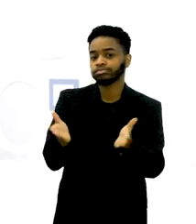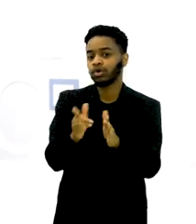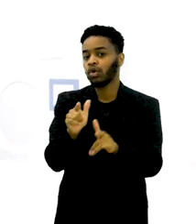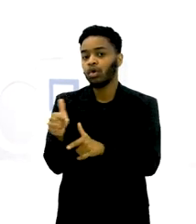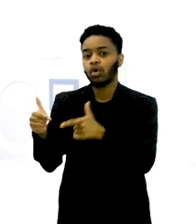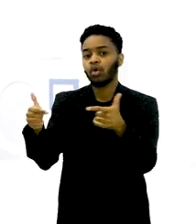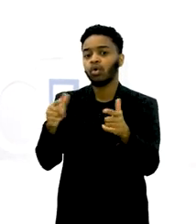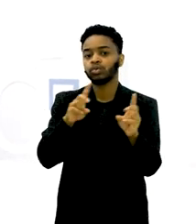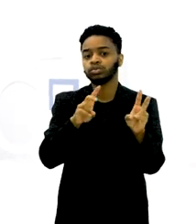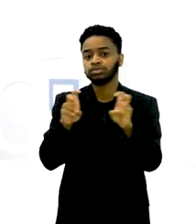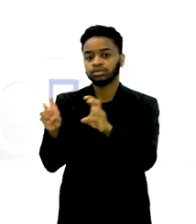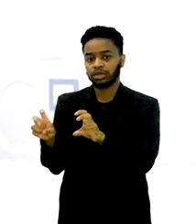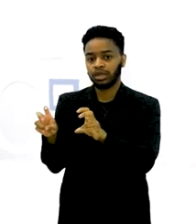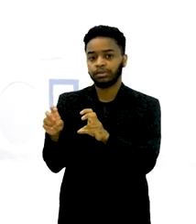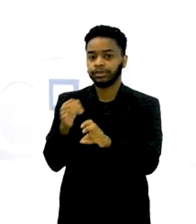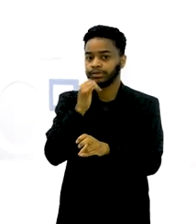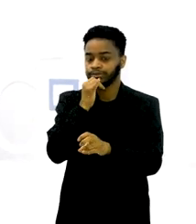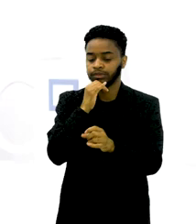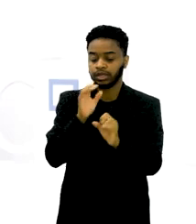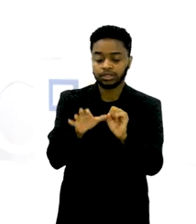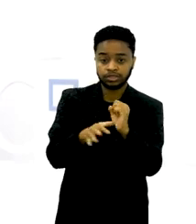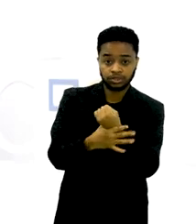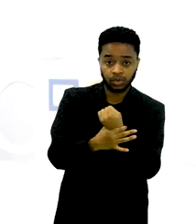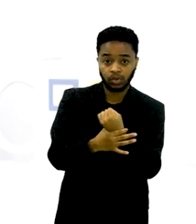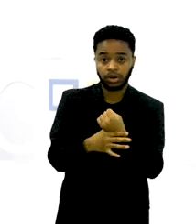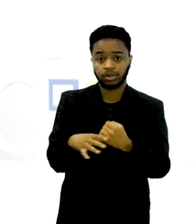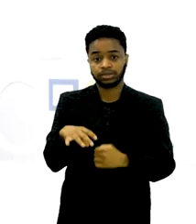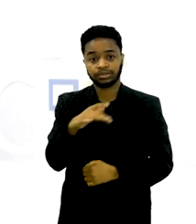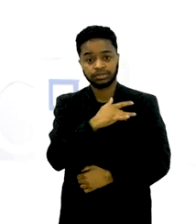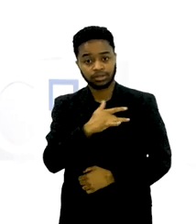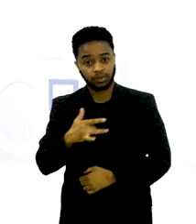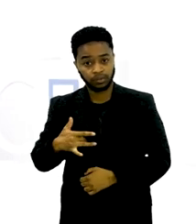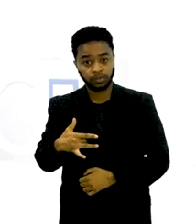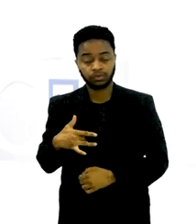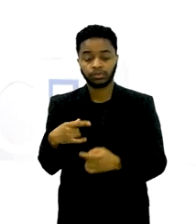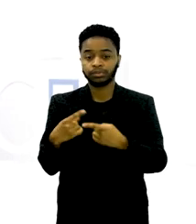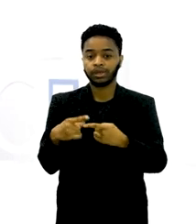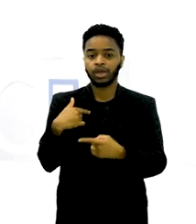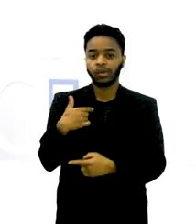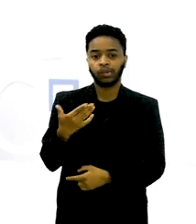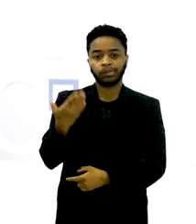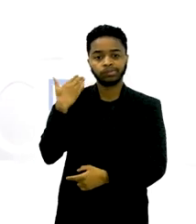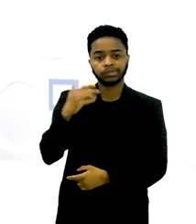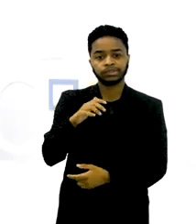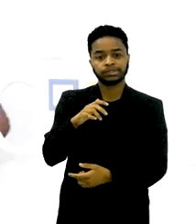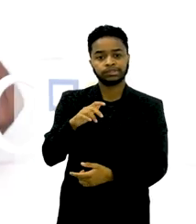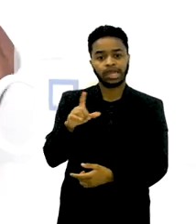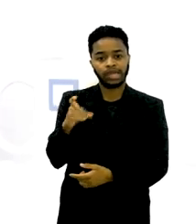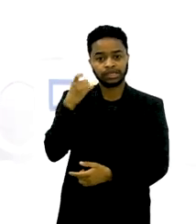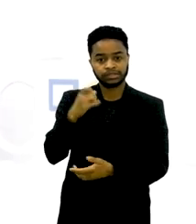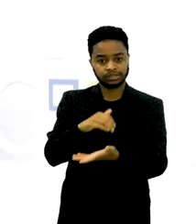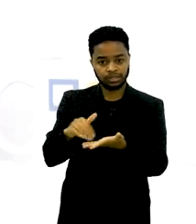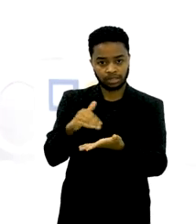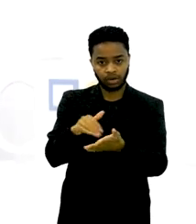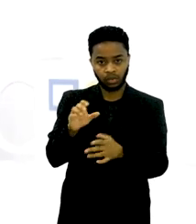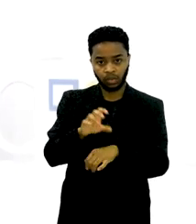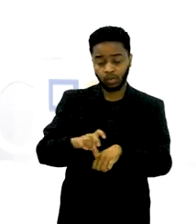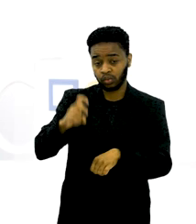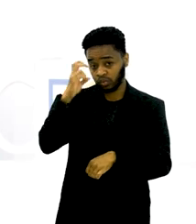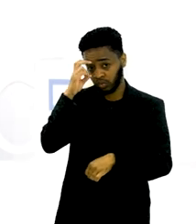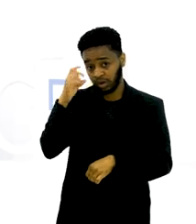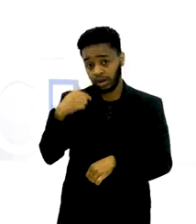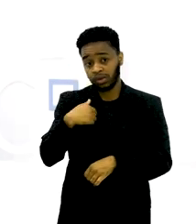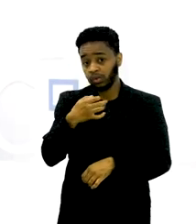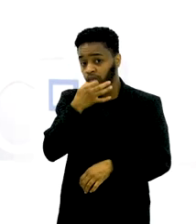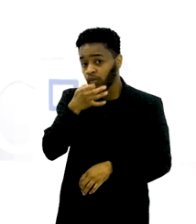outras outras questões segurança saúde eu quando eu fui secretária de cultura eu vivia